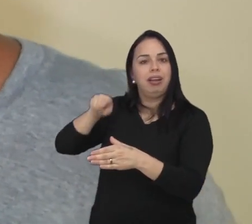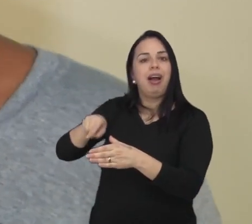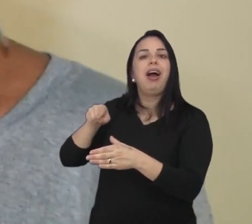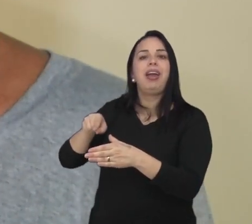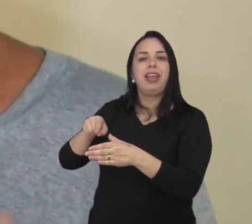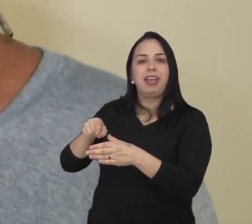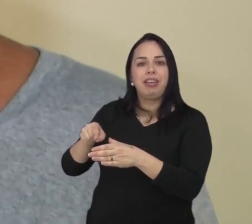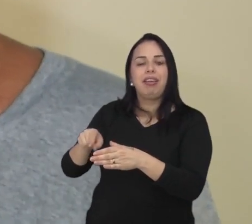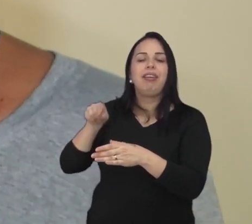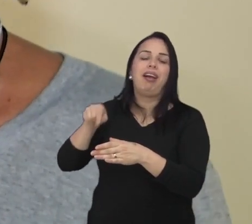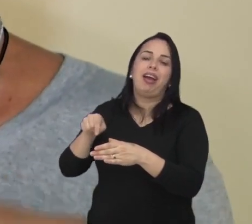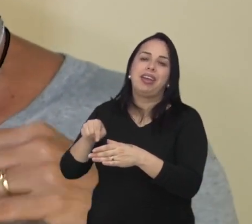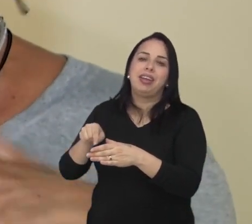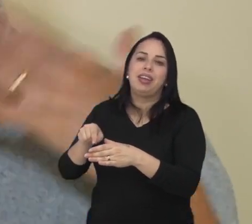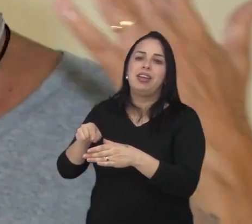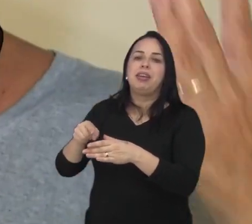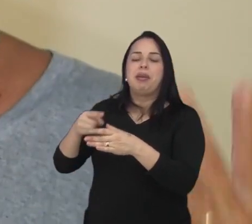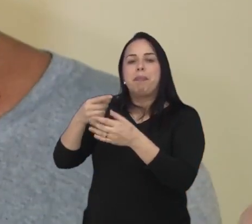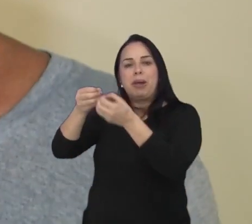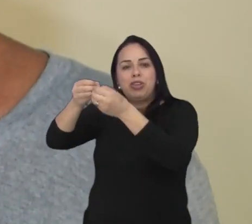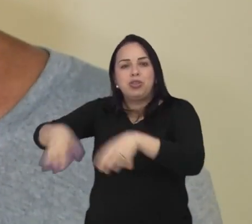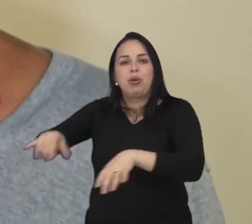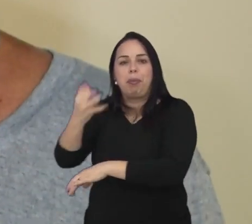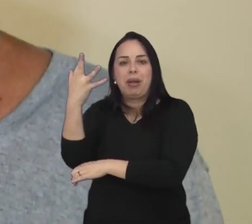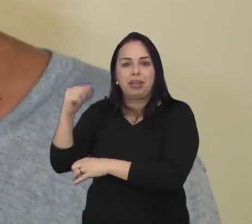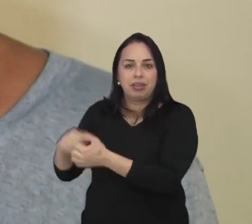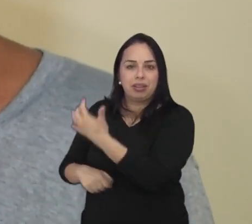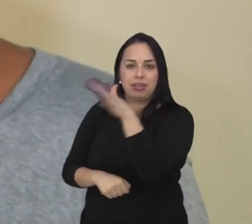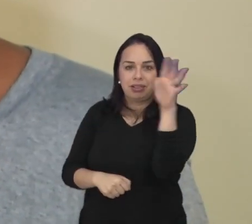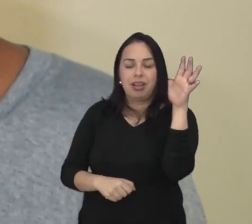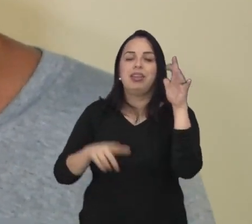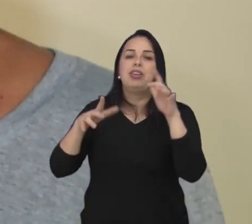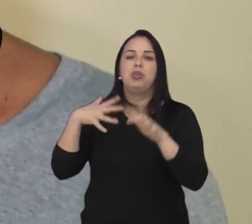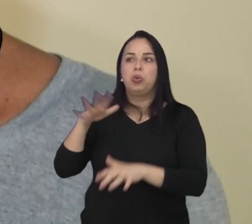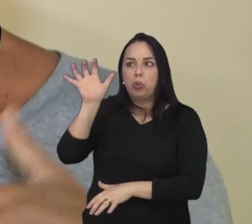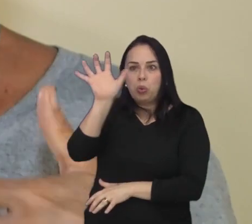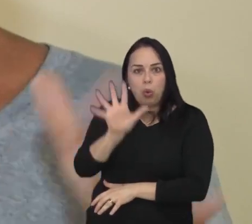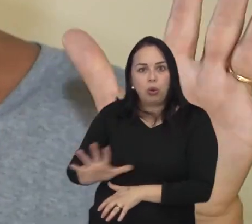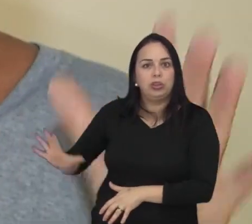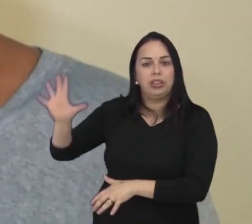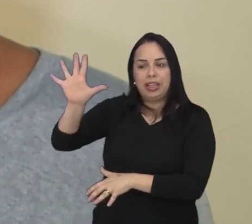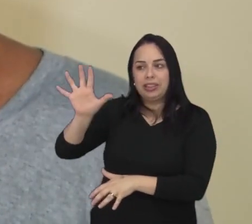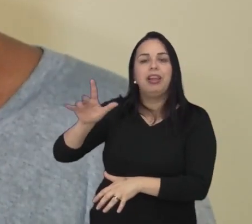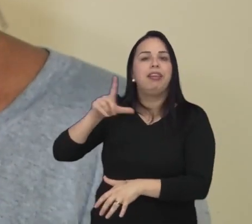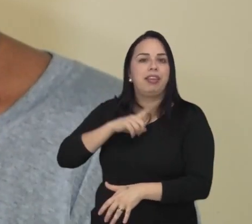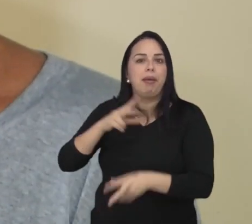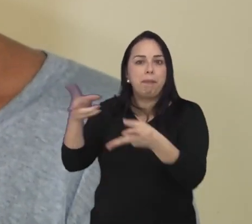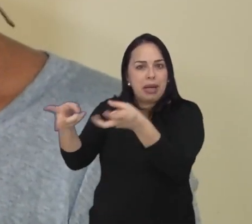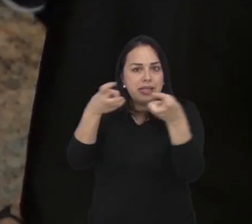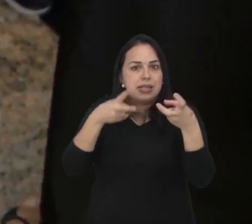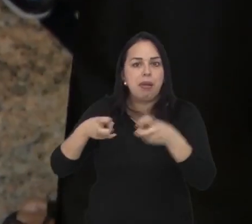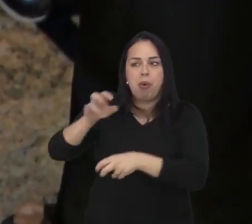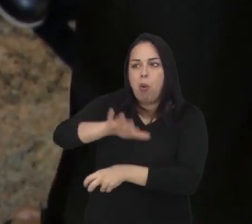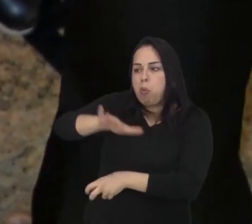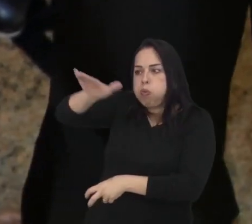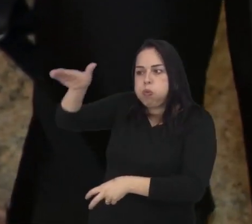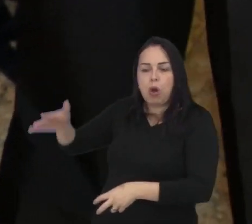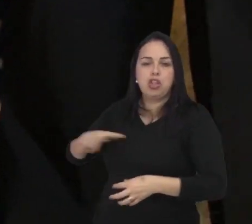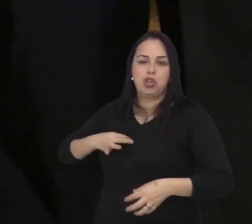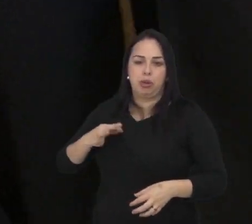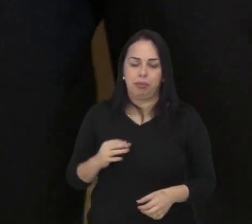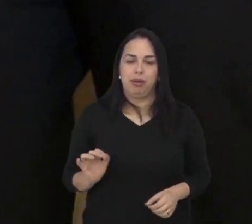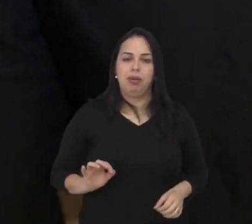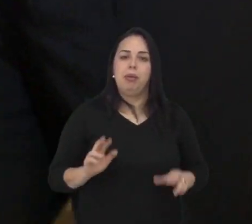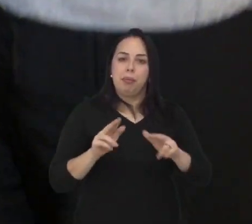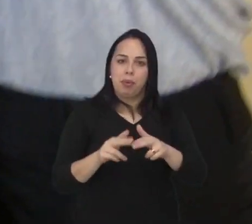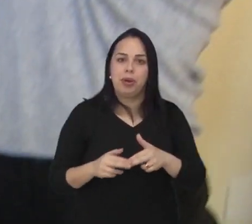ambiente, onde a gente tem aquelas montanhas, né, de roupas pelos continentes aí afora. Compreender o custo